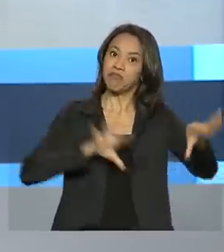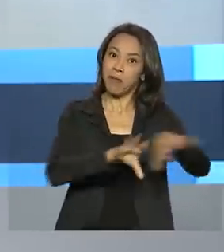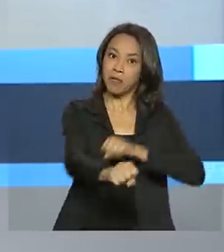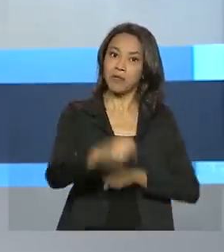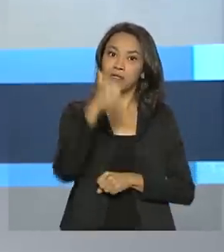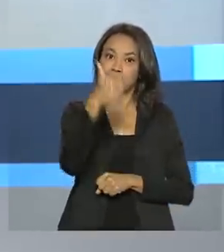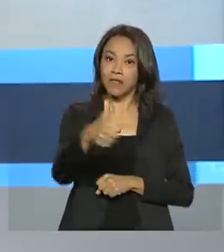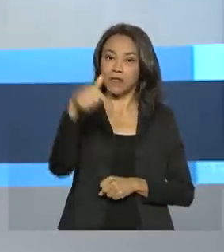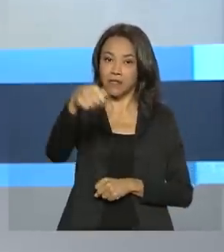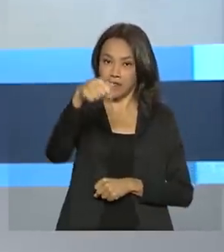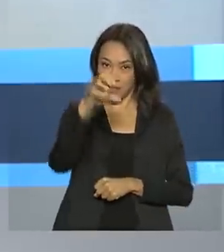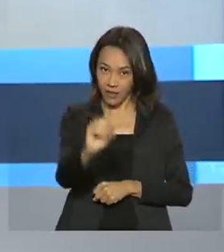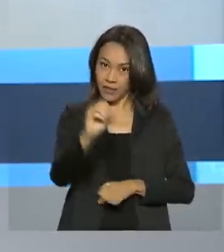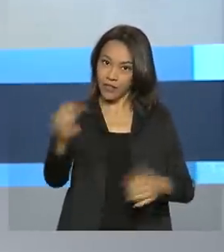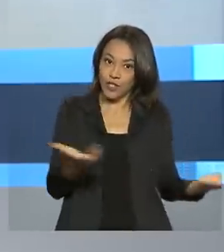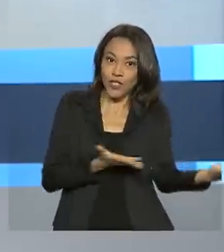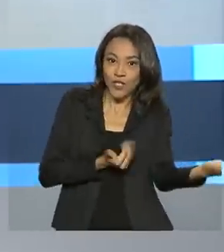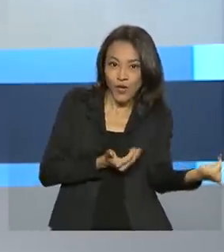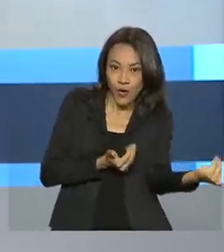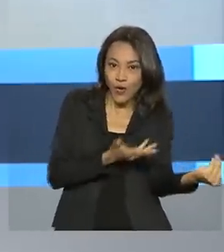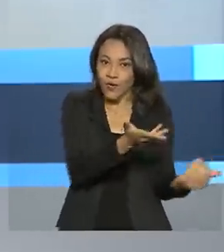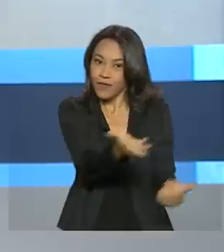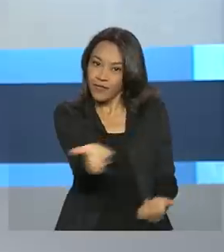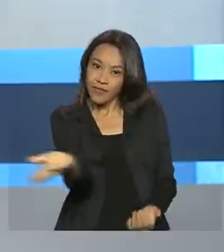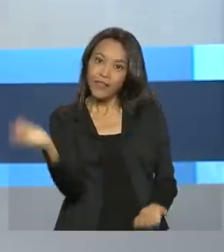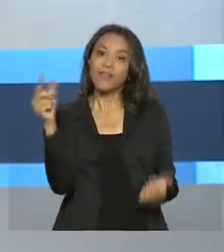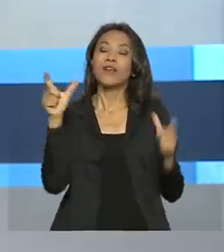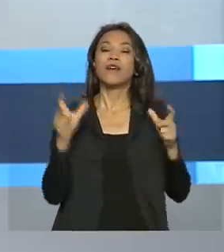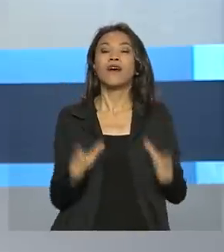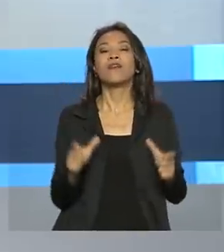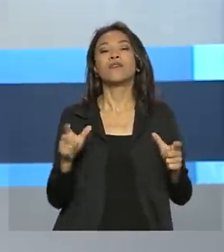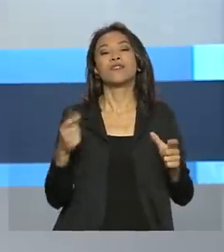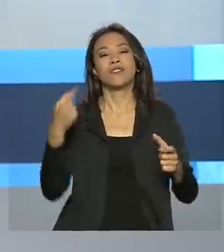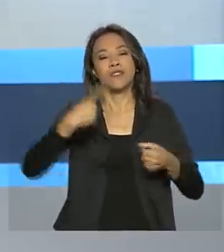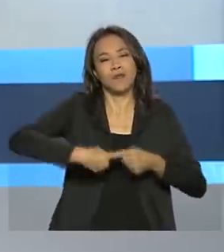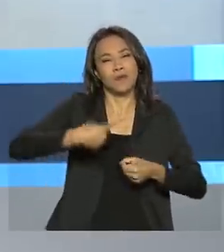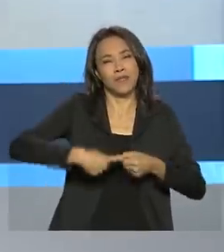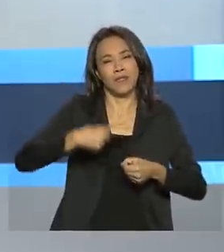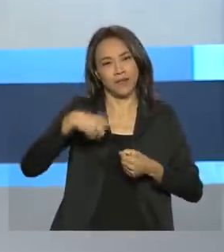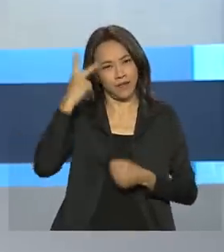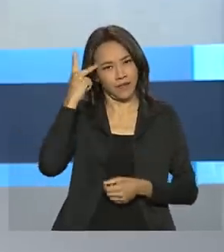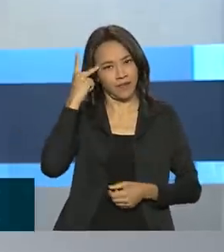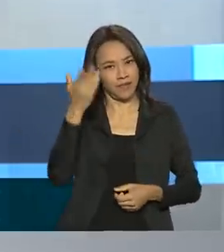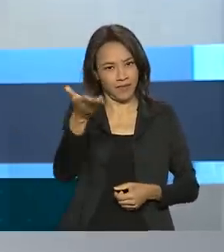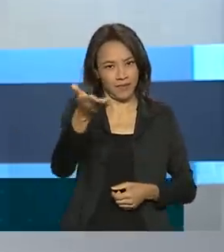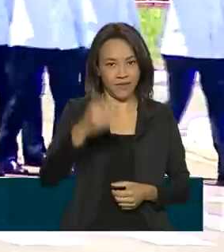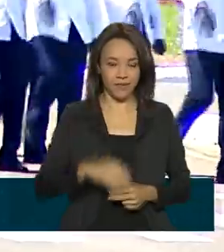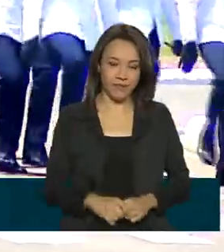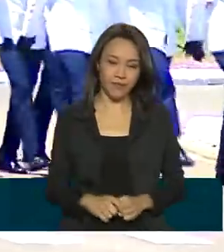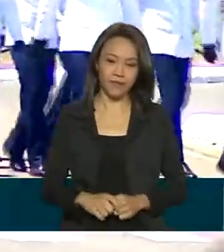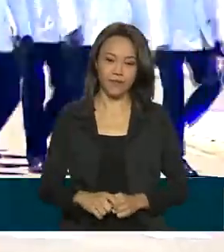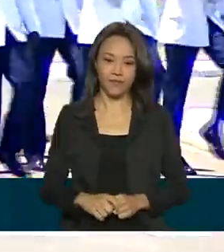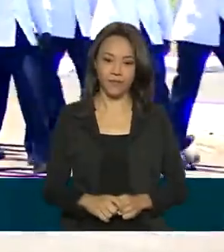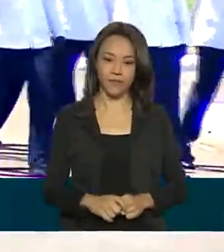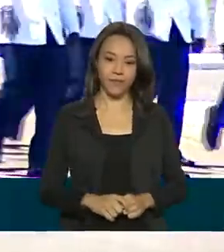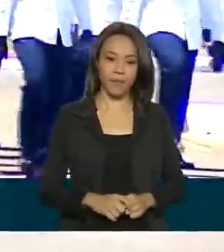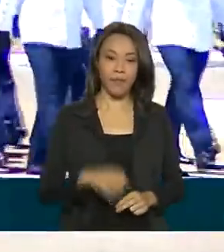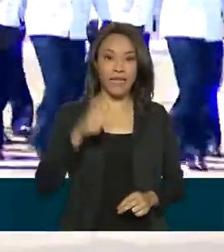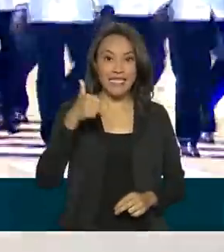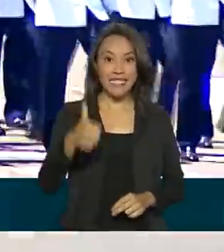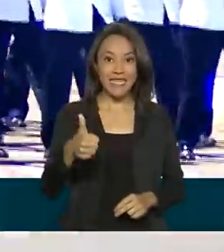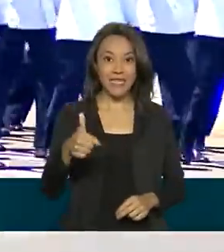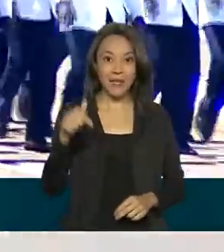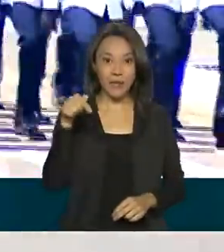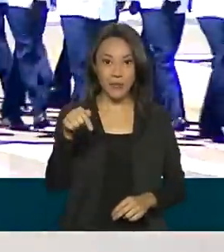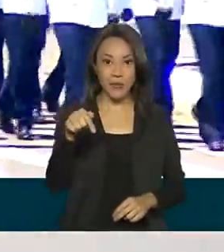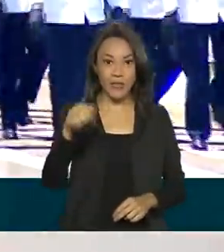da formatura dos aspirantes a oficial na Academia da FAB, em Pirassununga, interior de São Paulo. São